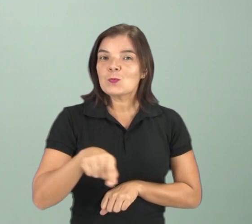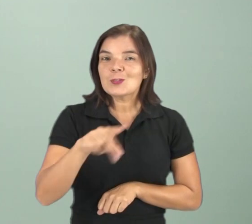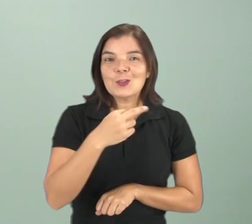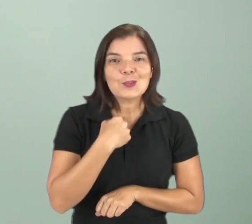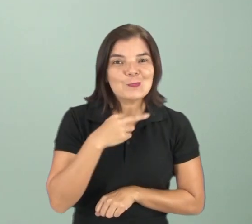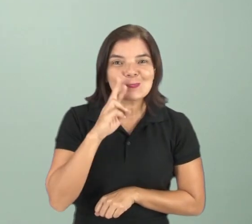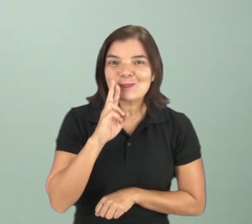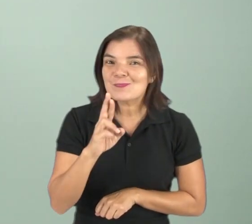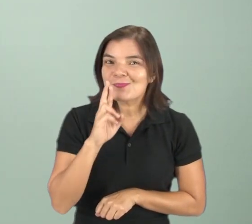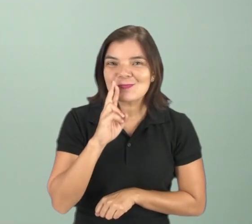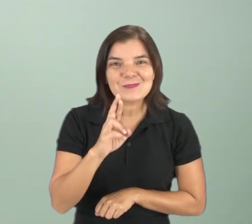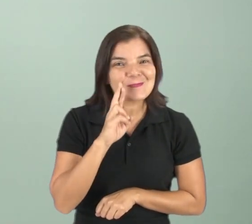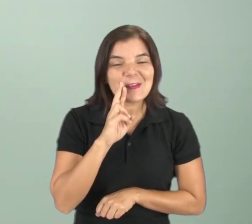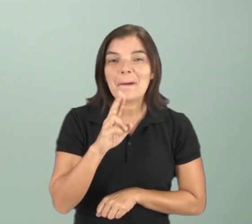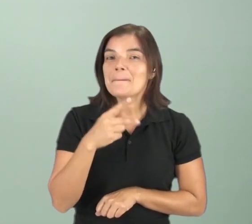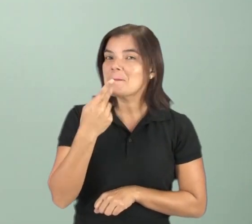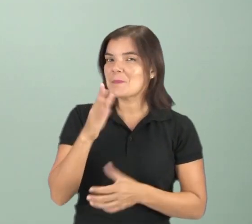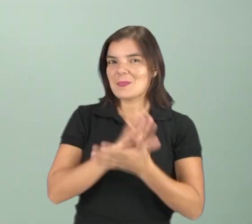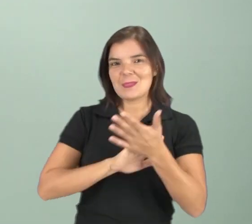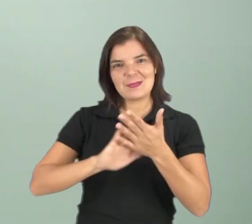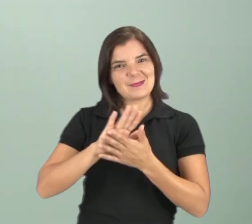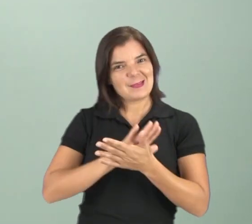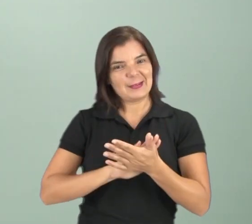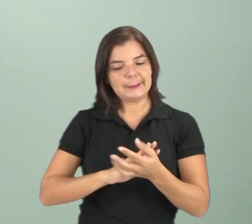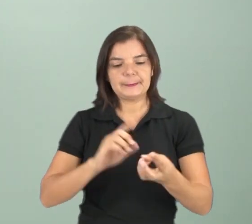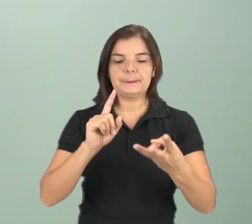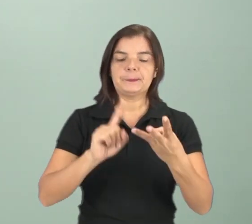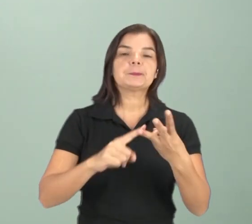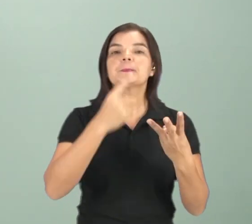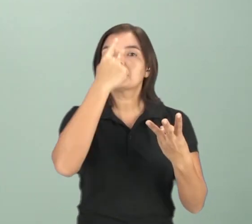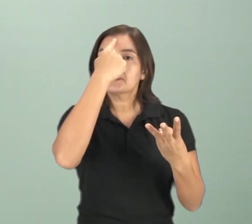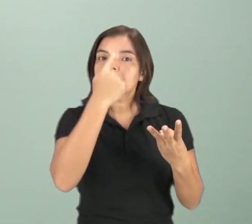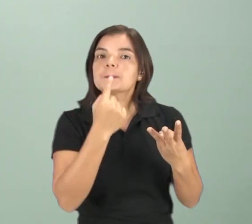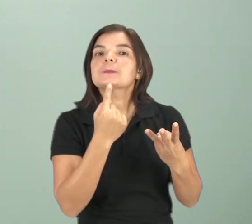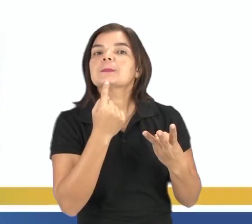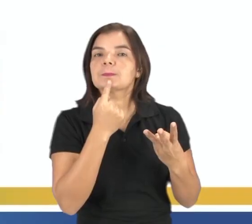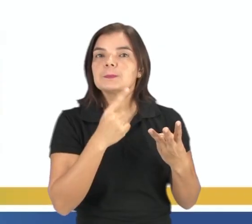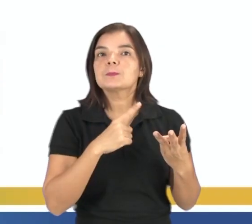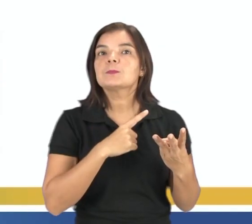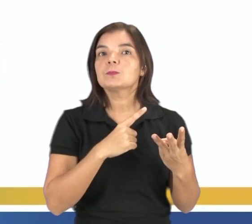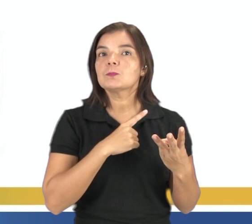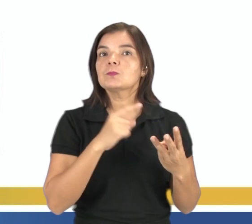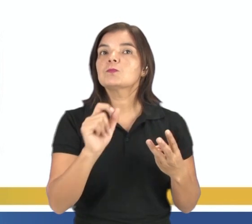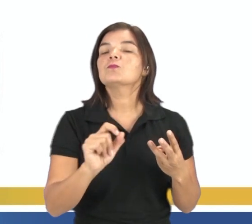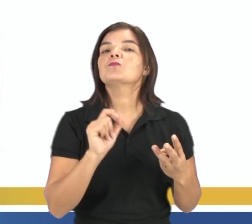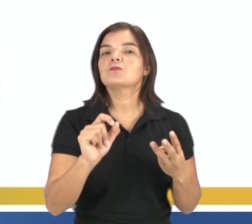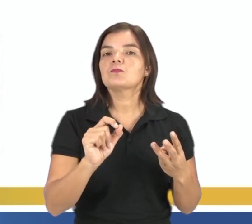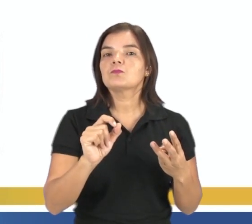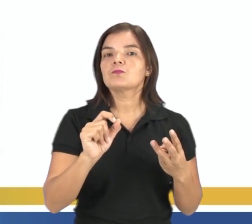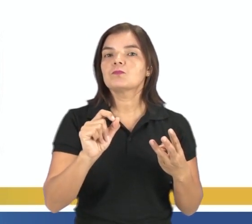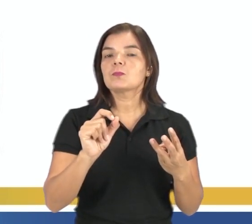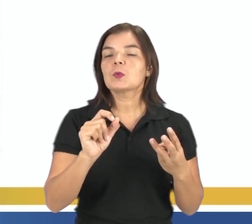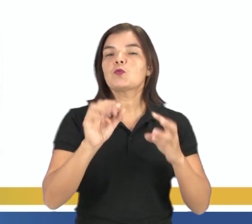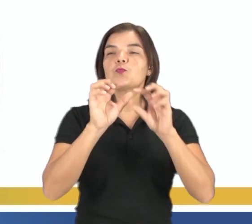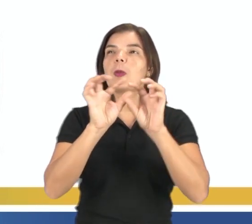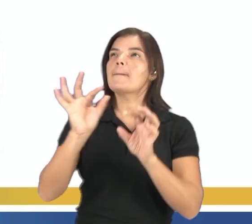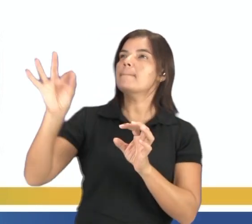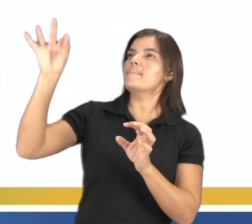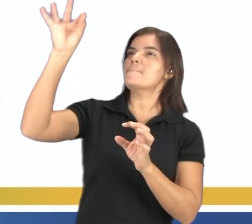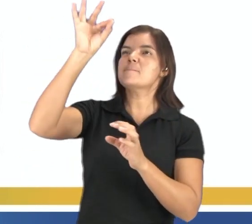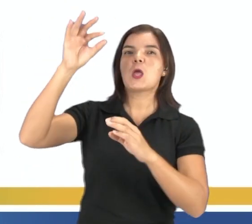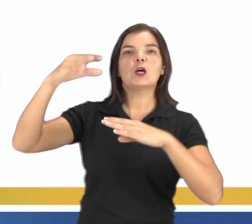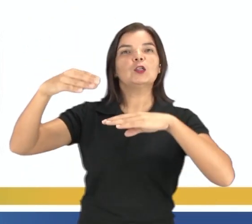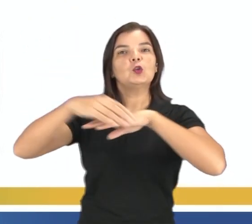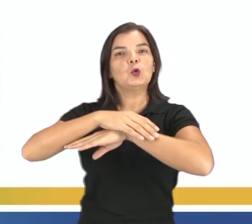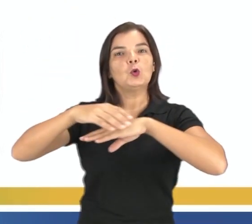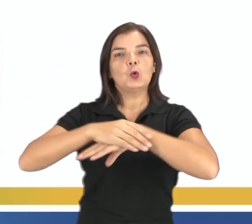pode responder, você não pode falar. Já na terceira imagem, eu tenho o termo pendurar chuteira.